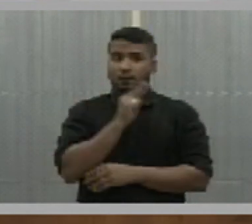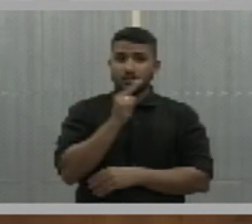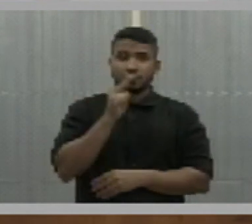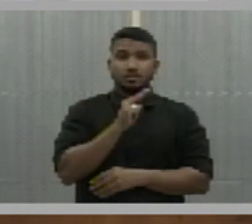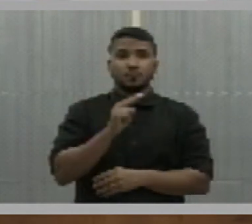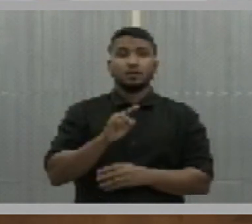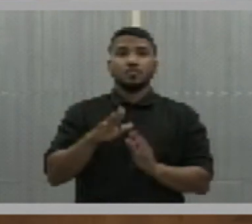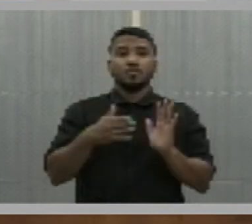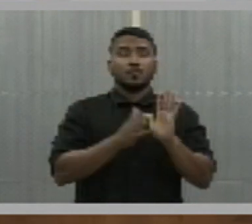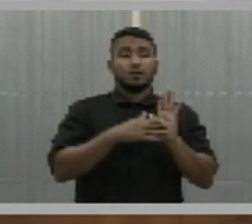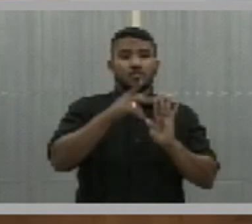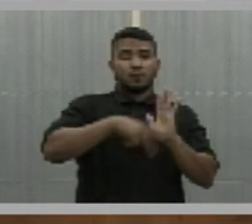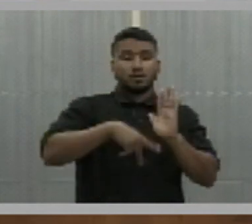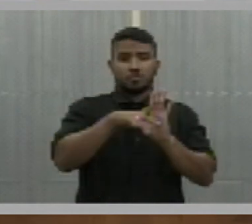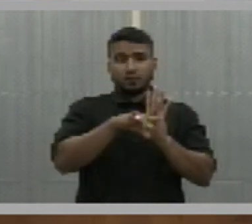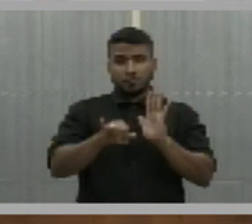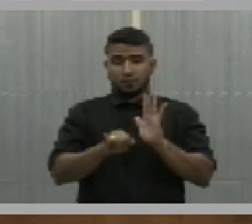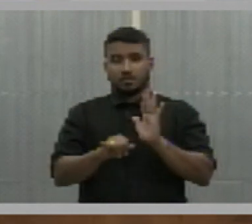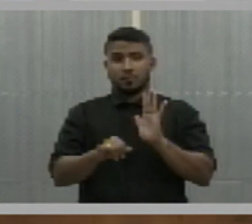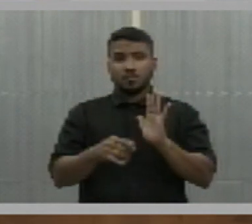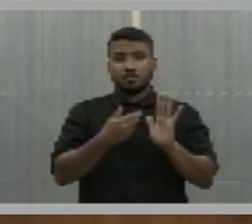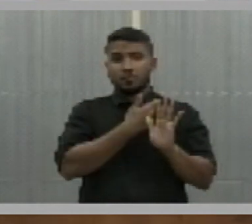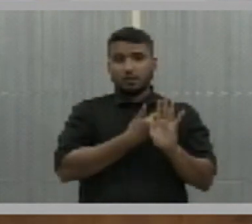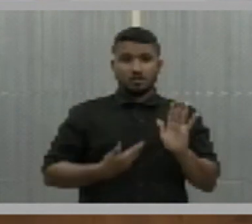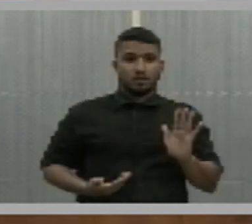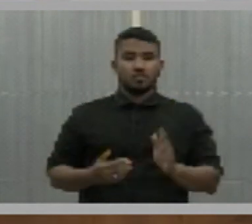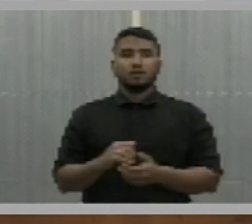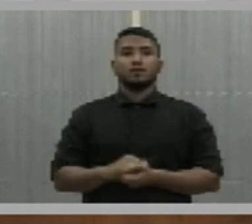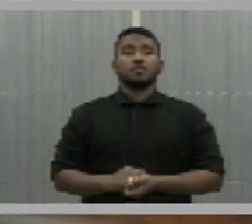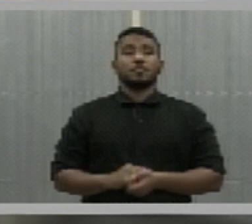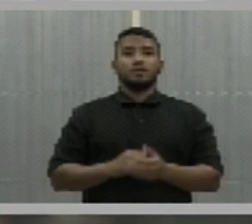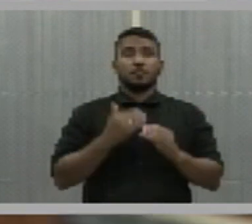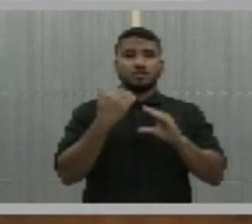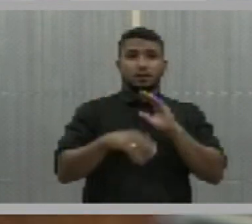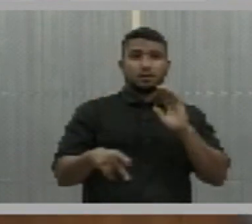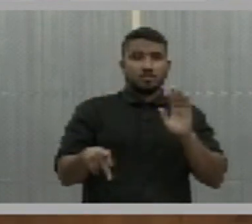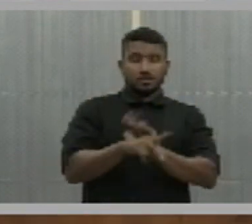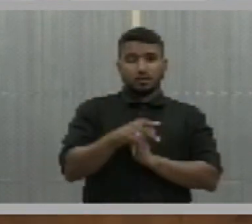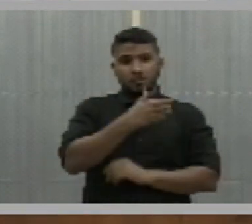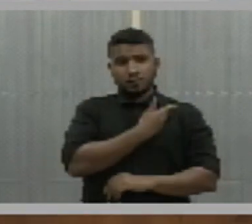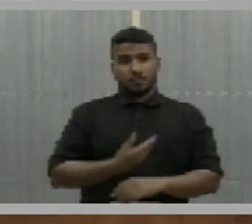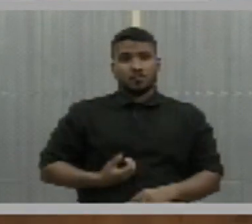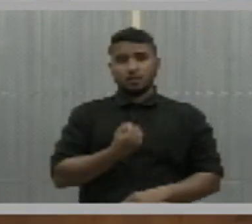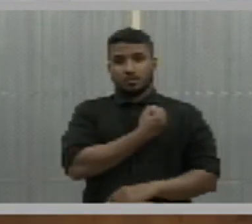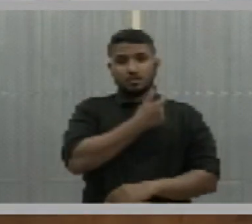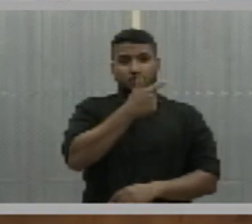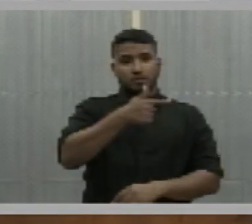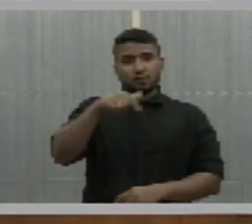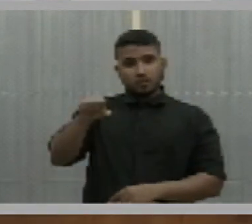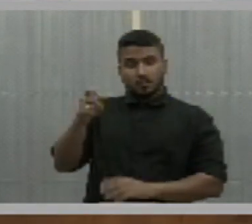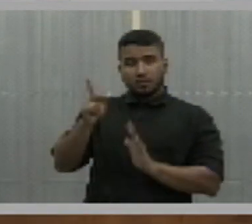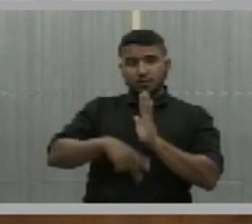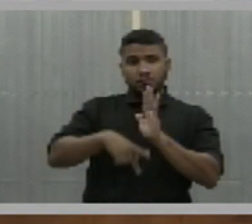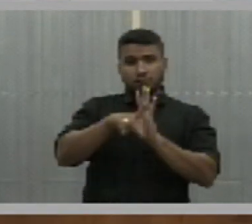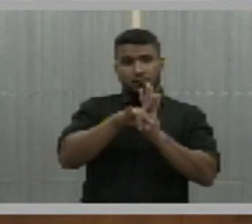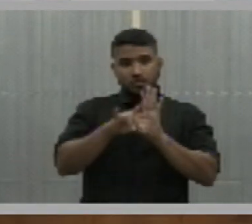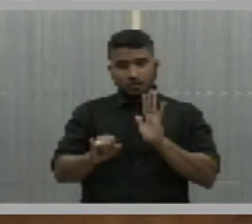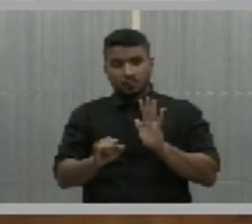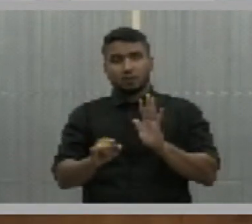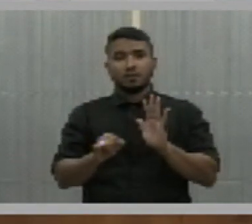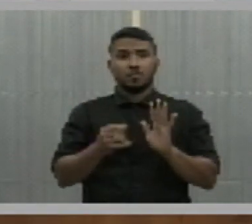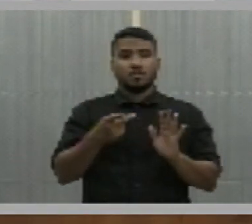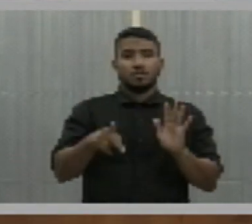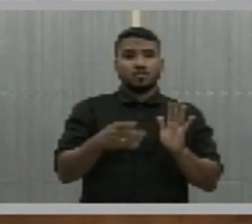o seguinte projeto de lei ordinária do governo. Mensagem do Poder Executivo número 29, projeto de lei ordinária